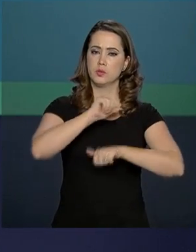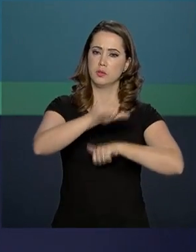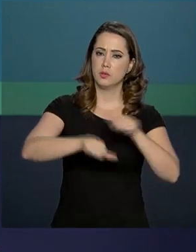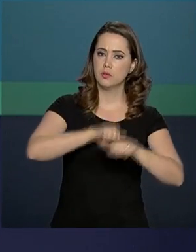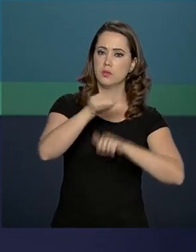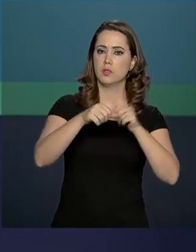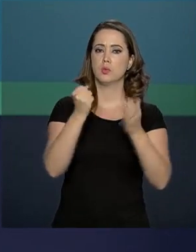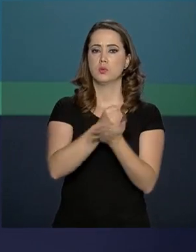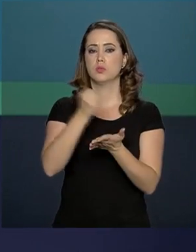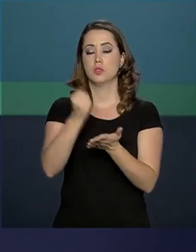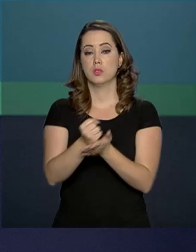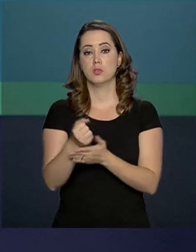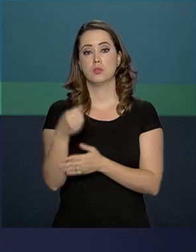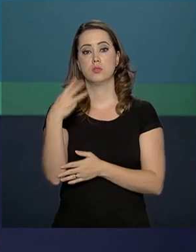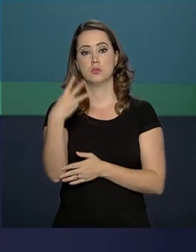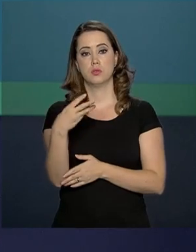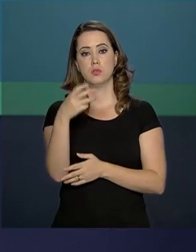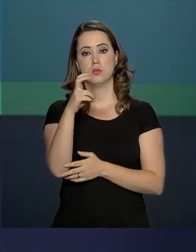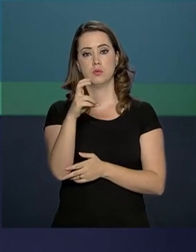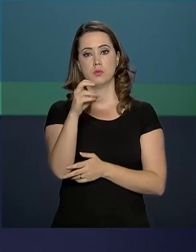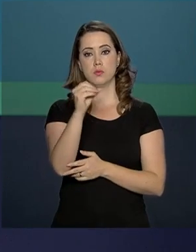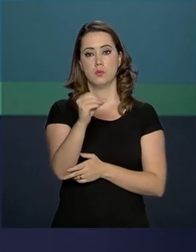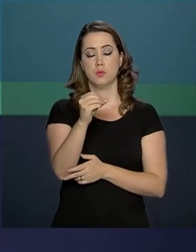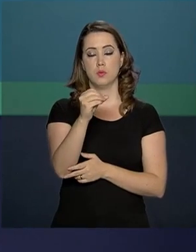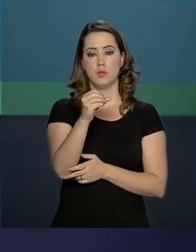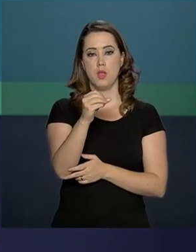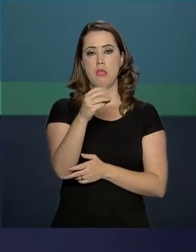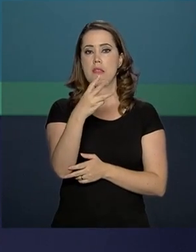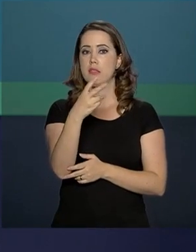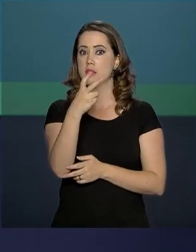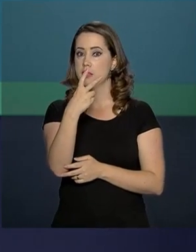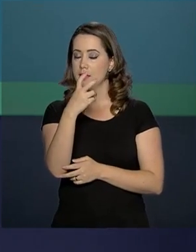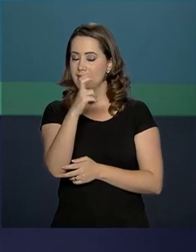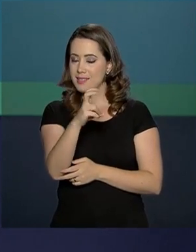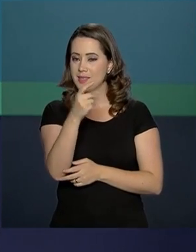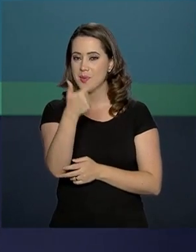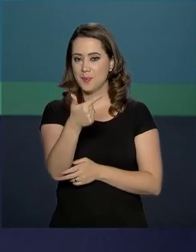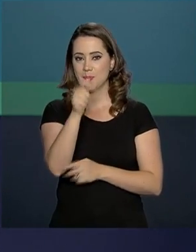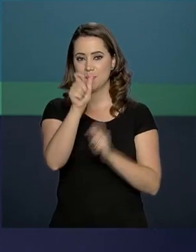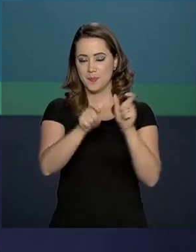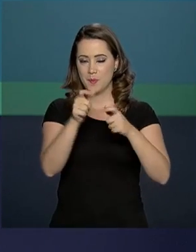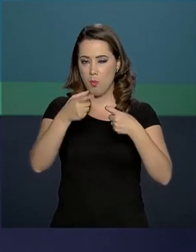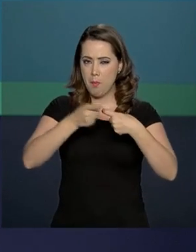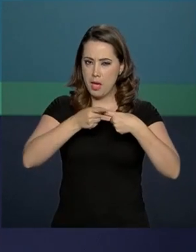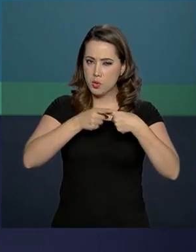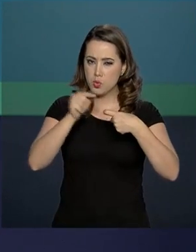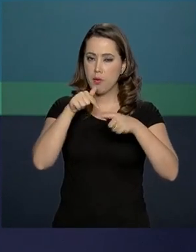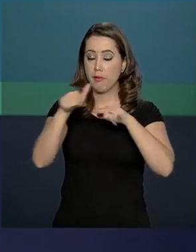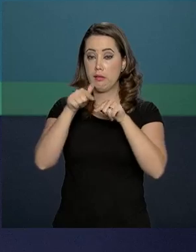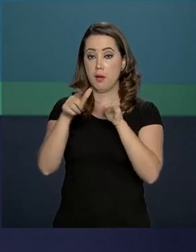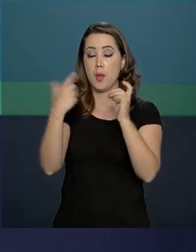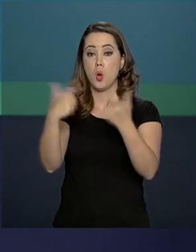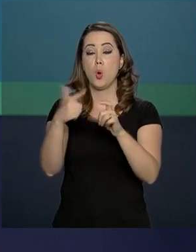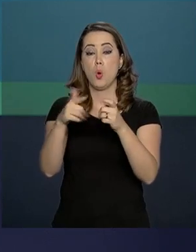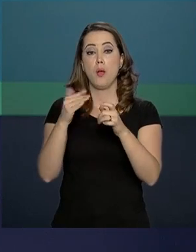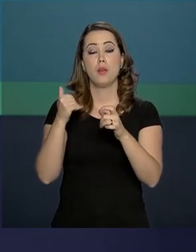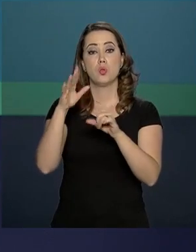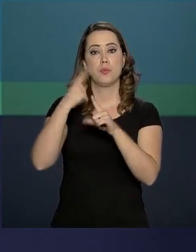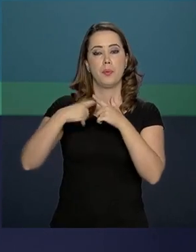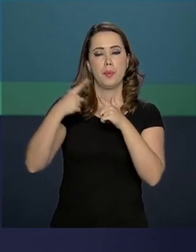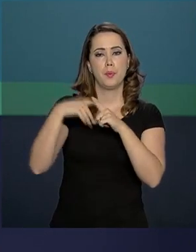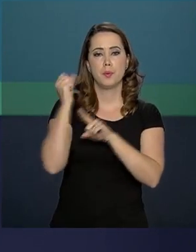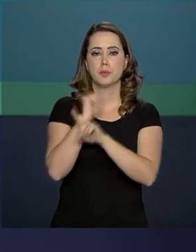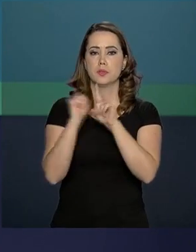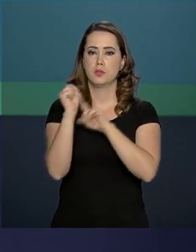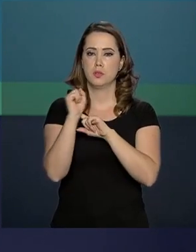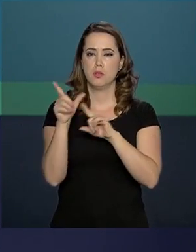anunciou que vai renovar o contrato de 352 médicos que atuam em áreas de maior vulnerabilidade